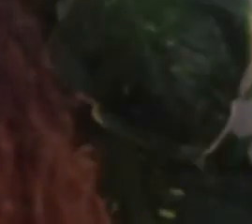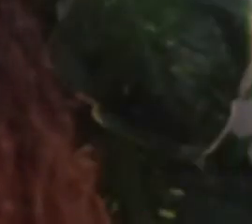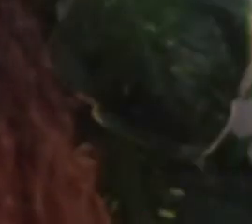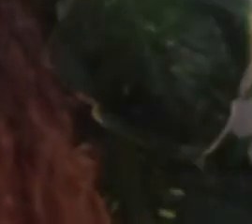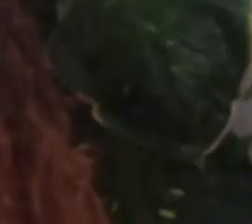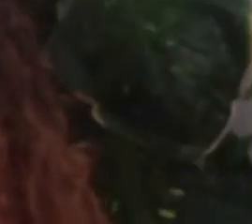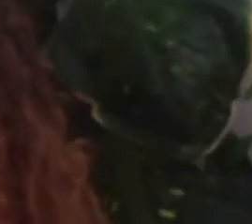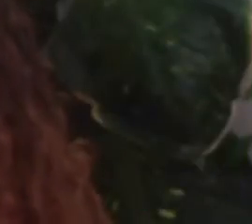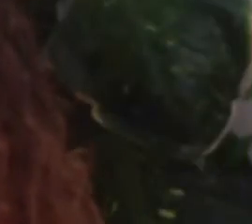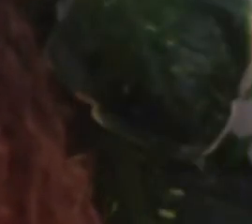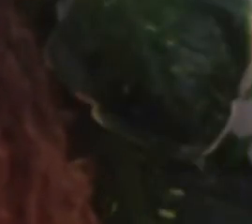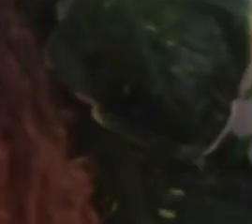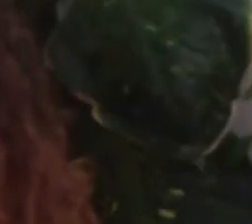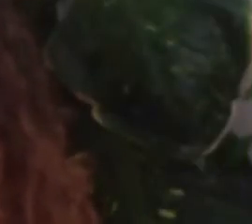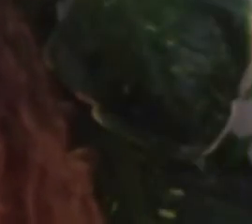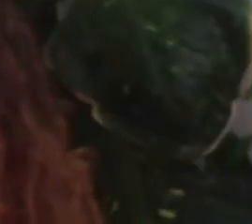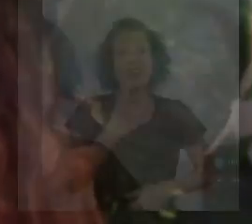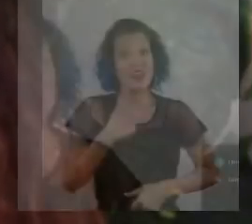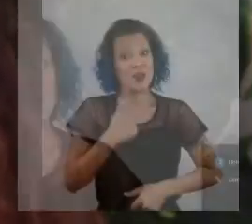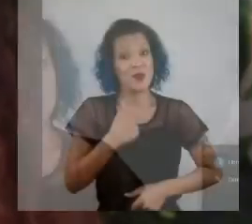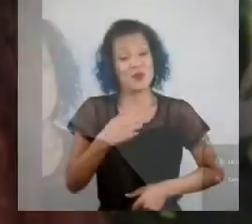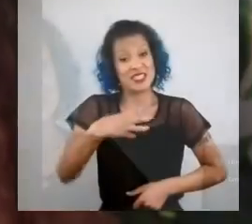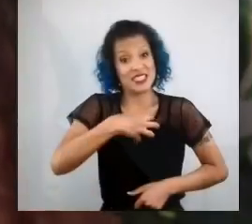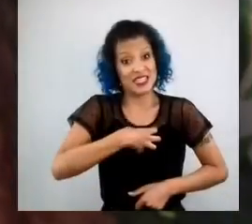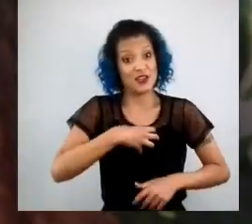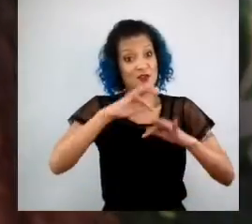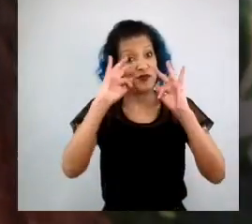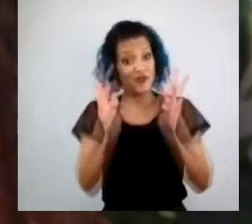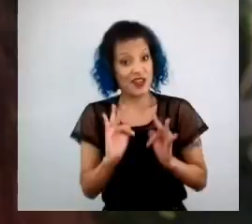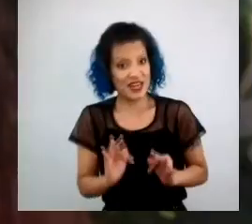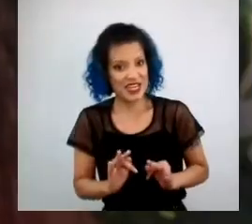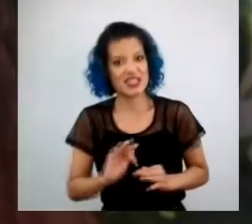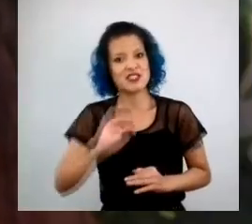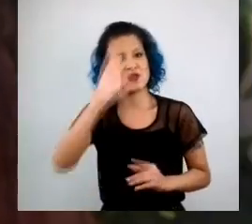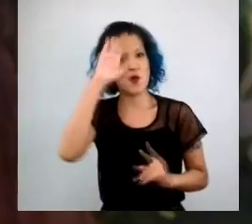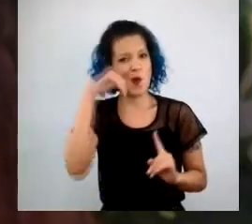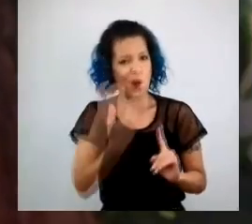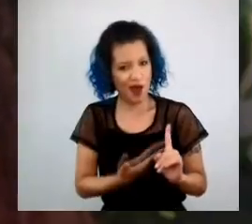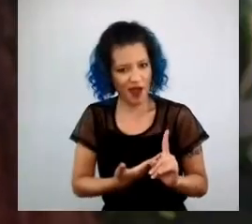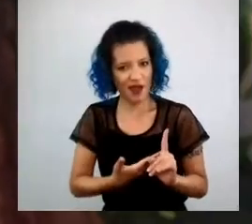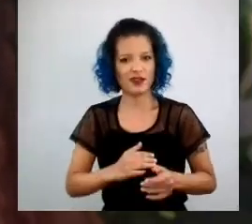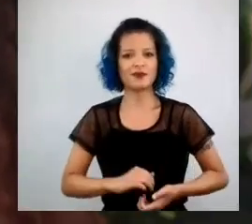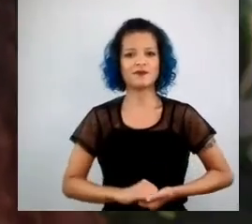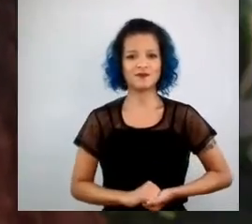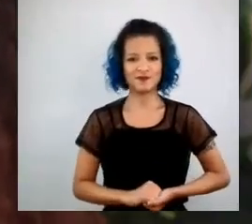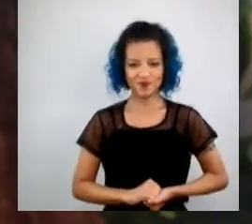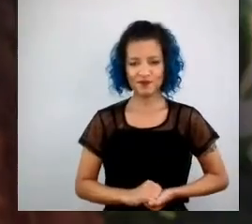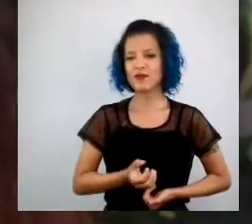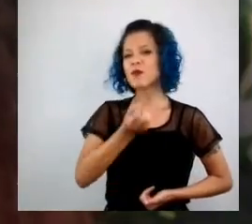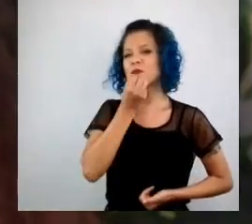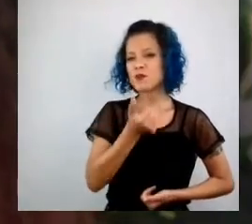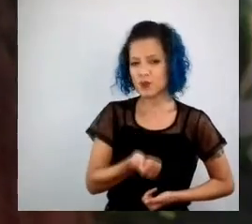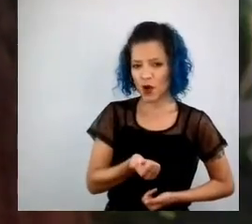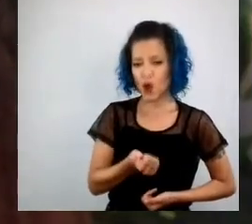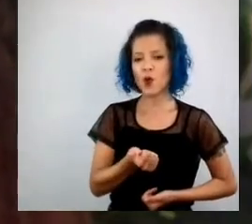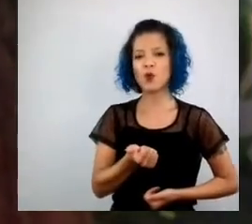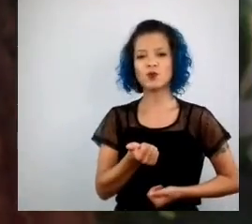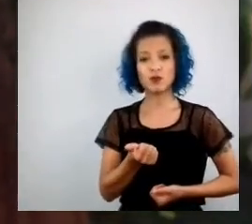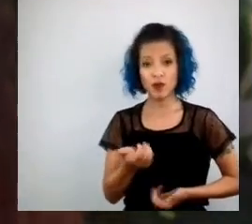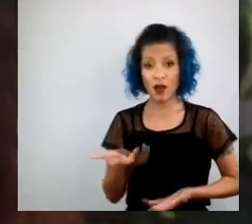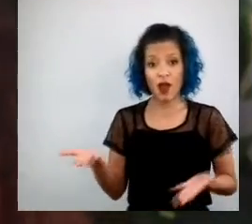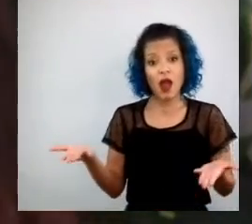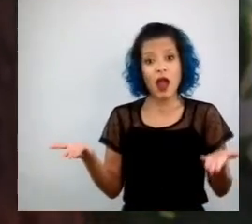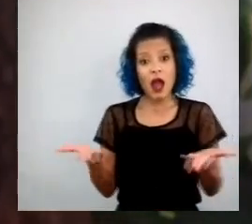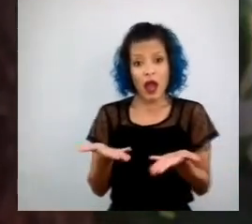Me sinto muito honrada e é muito bom estar aqui, poder conversando com esse grupo seleto